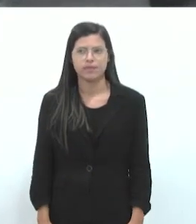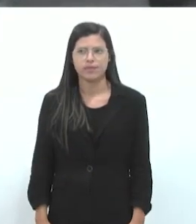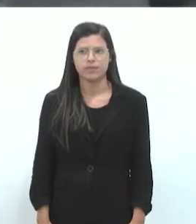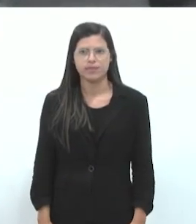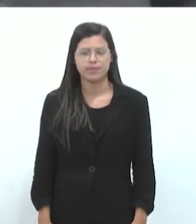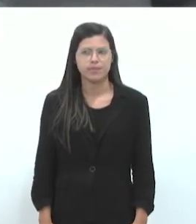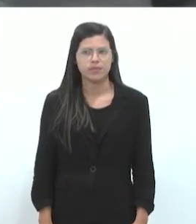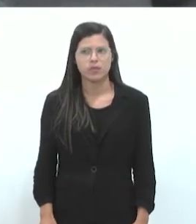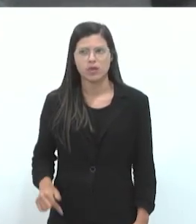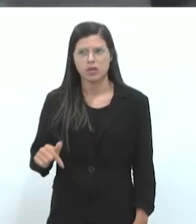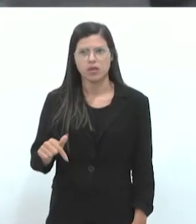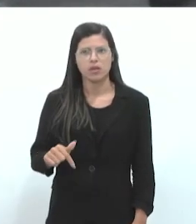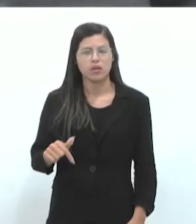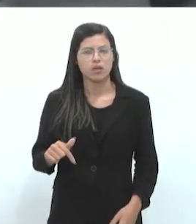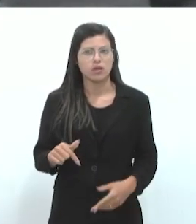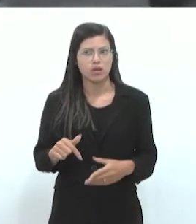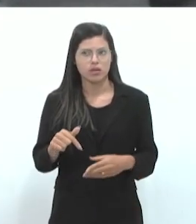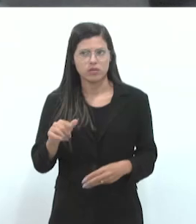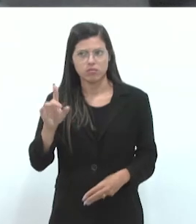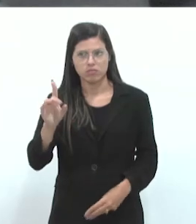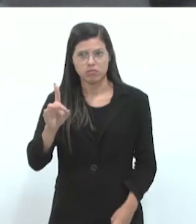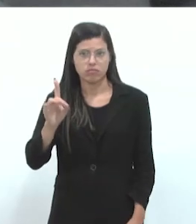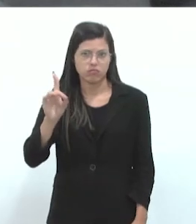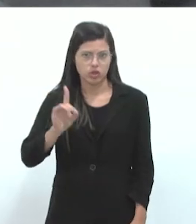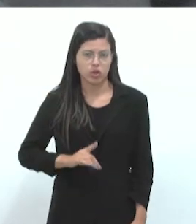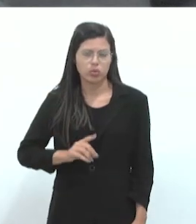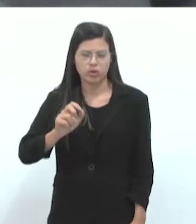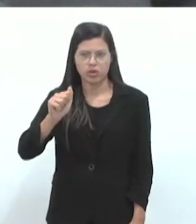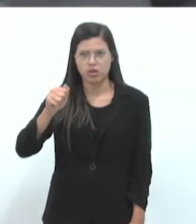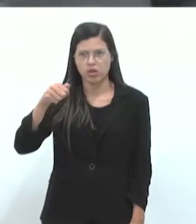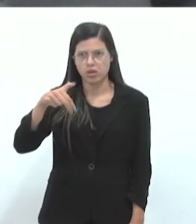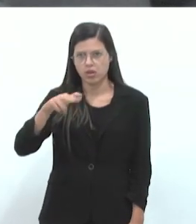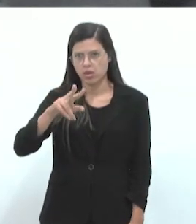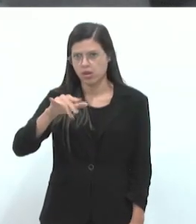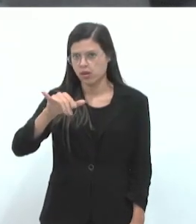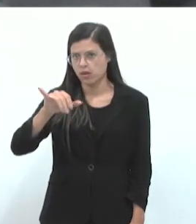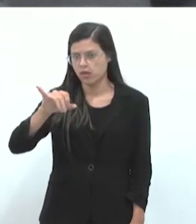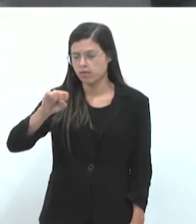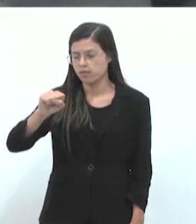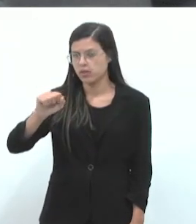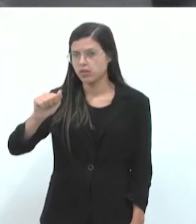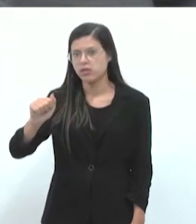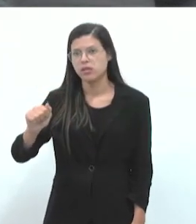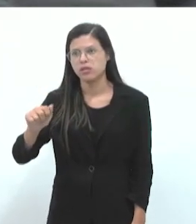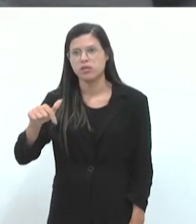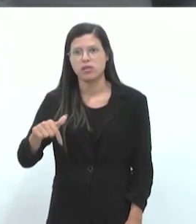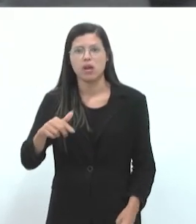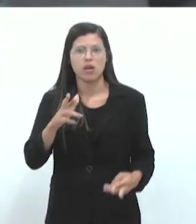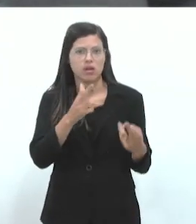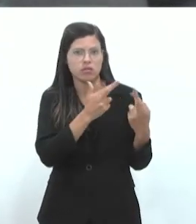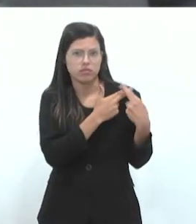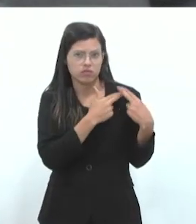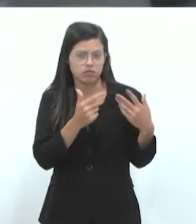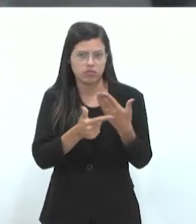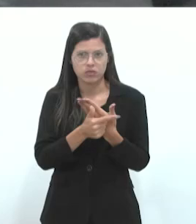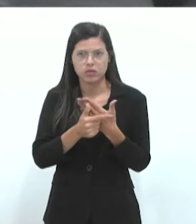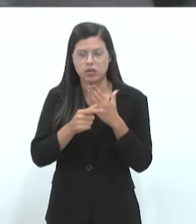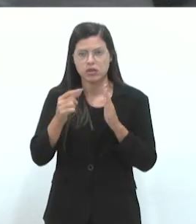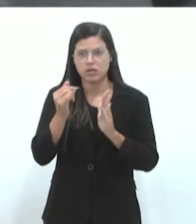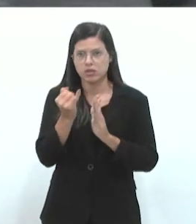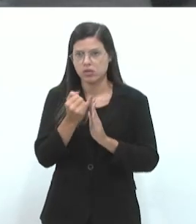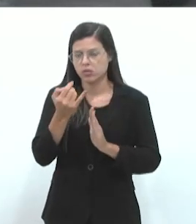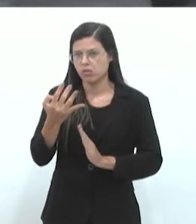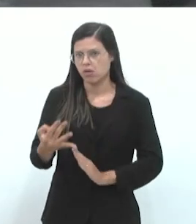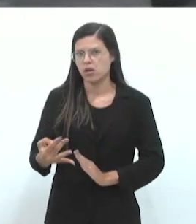diretoria colegiada da Agência Nacional de Vigilância Sanitária, no uso da atribuição que lhe confere o inciso 4º do